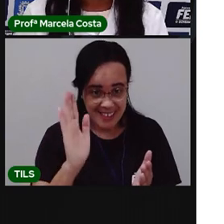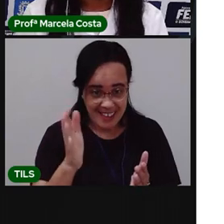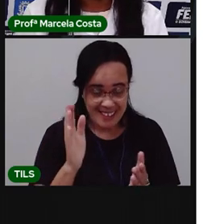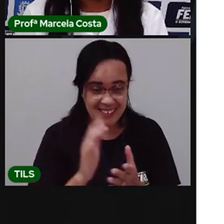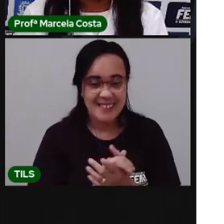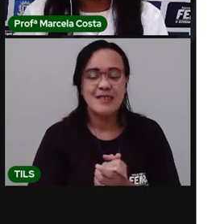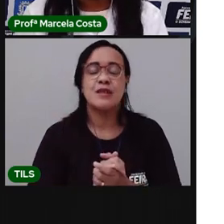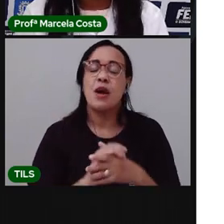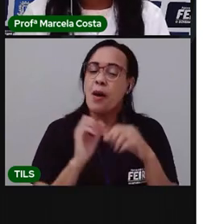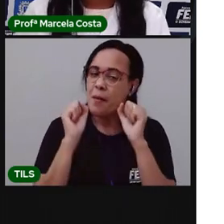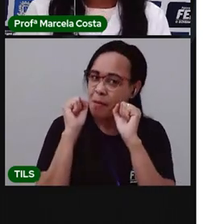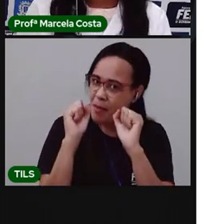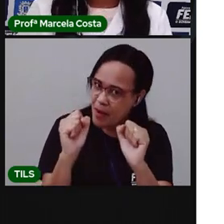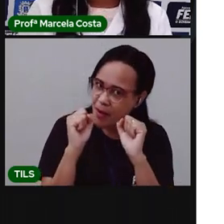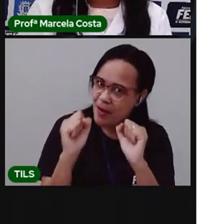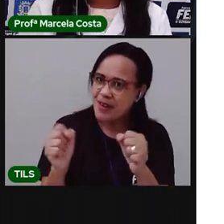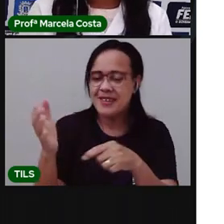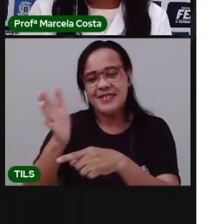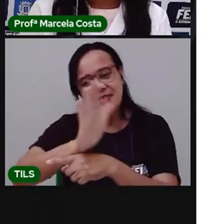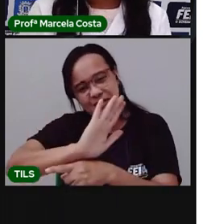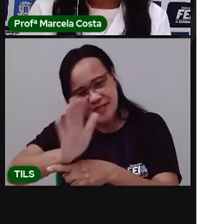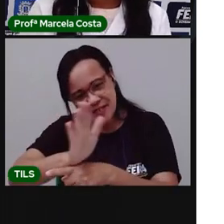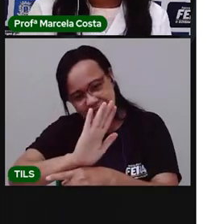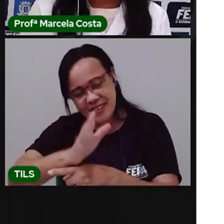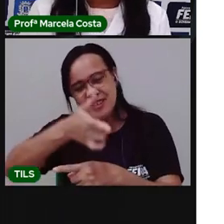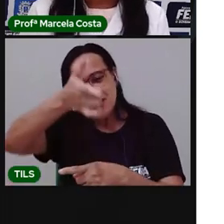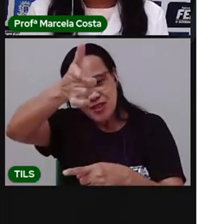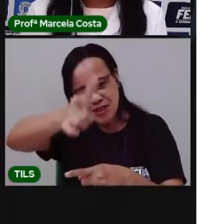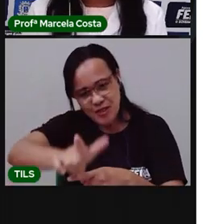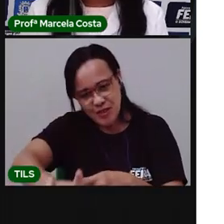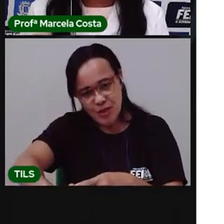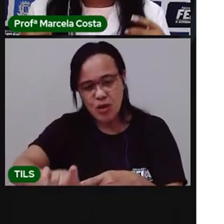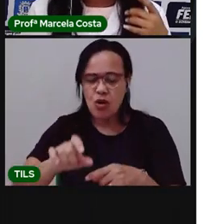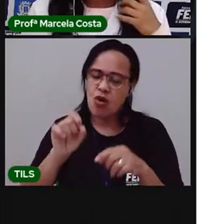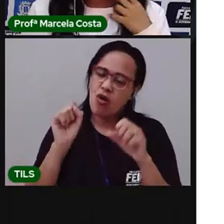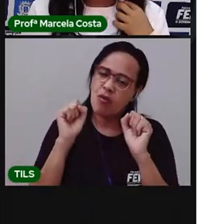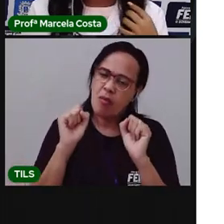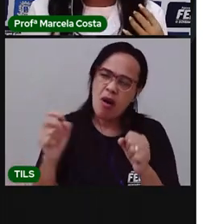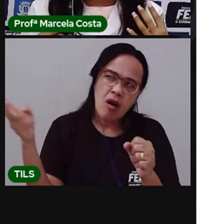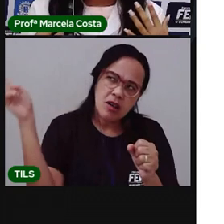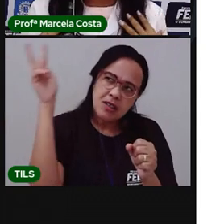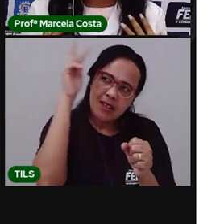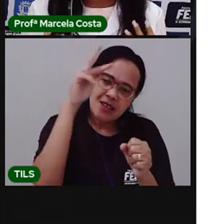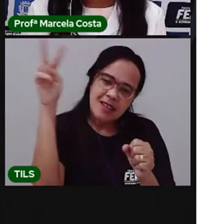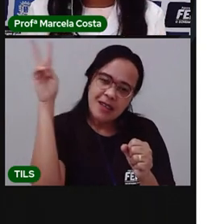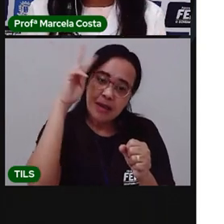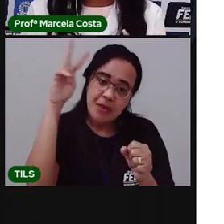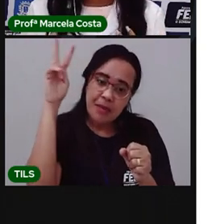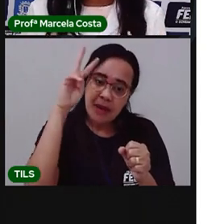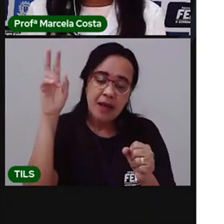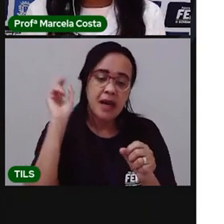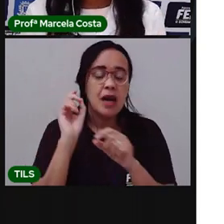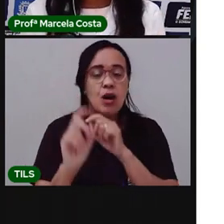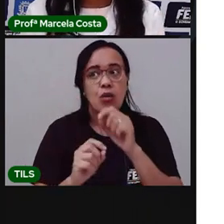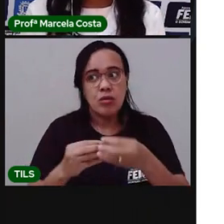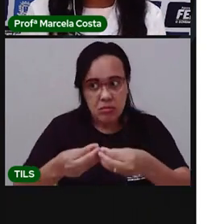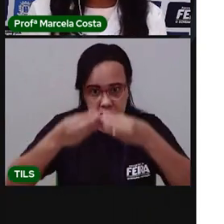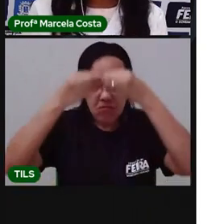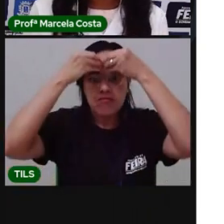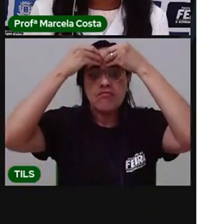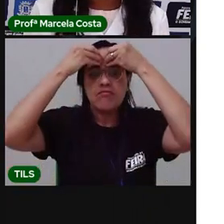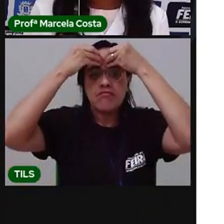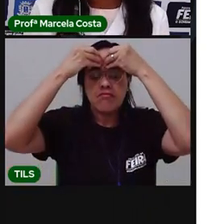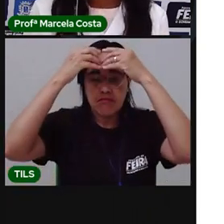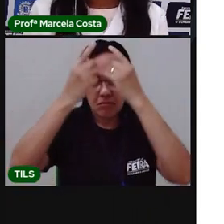Você pode assistir o vídeo mais uma vez, ou pode relembrar, se você conseguiu memorizar a música, você